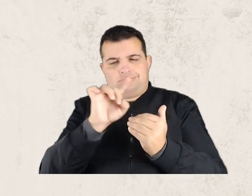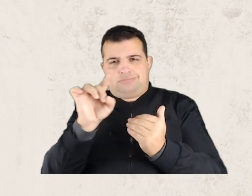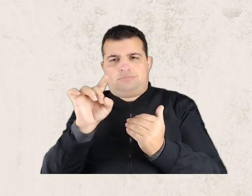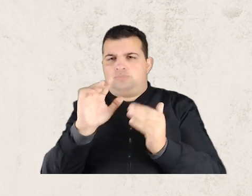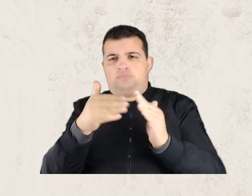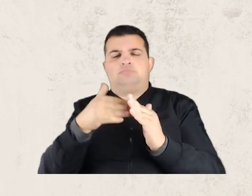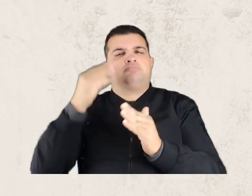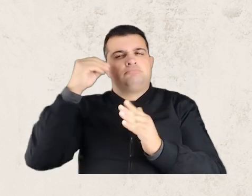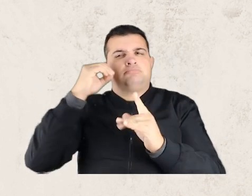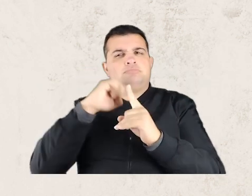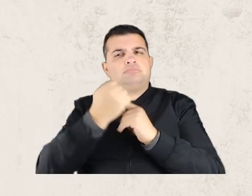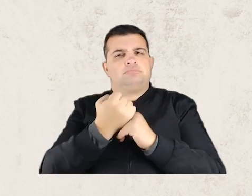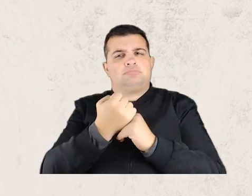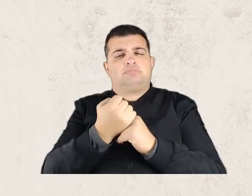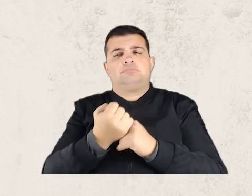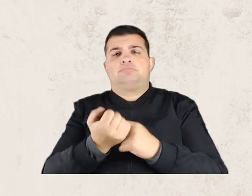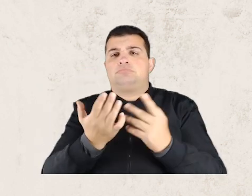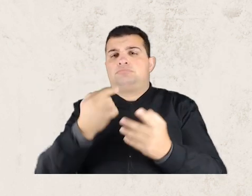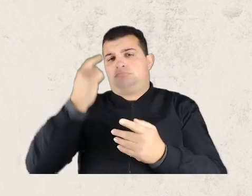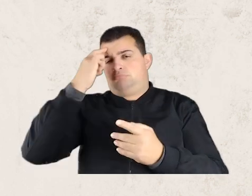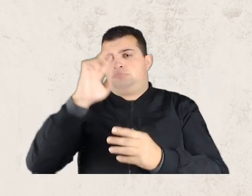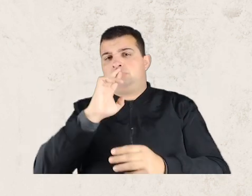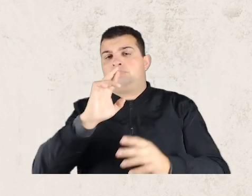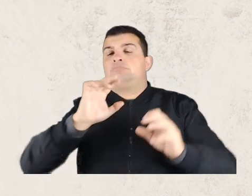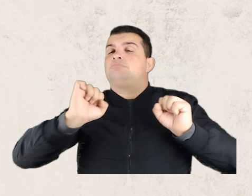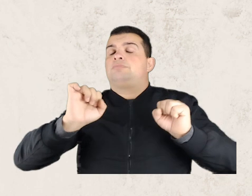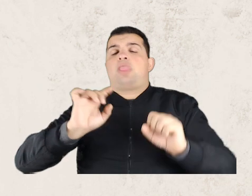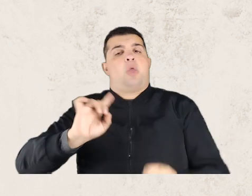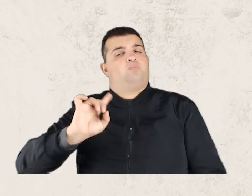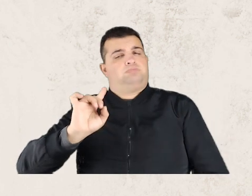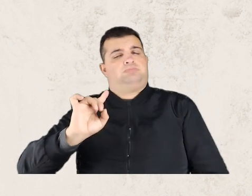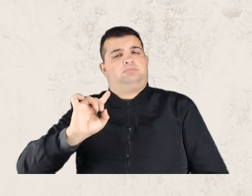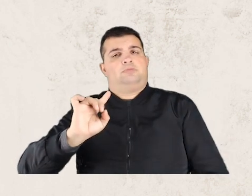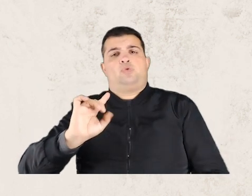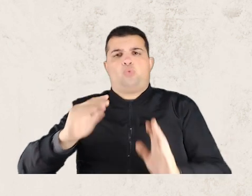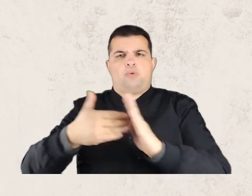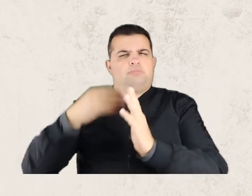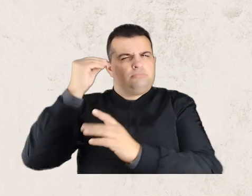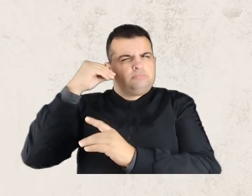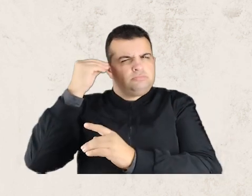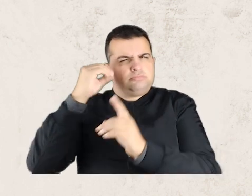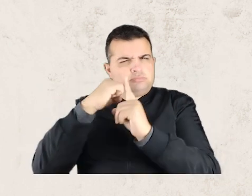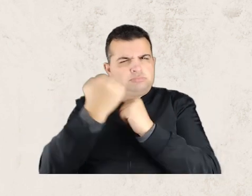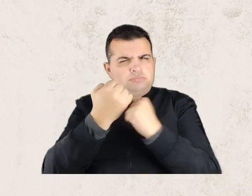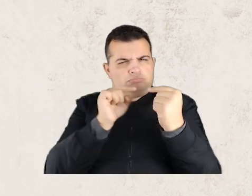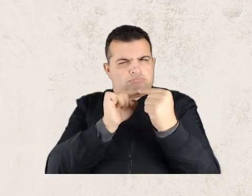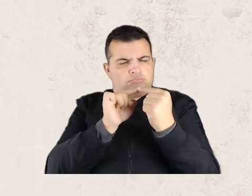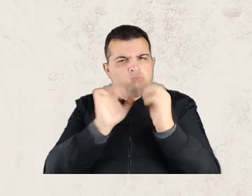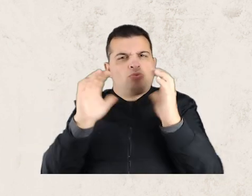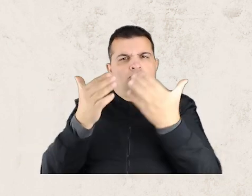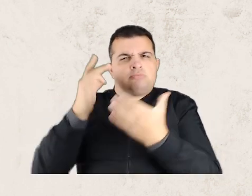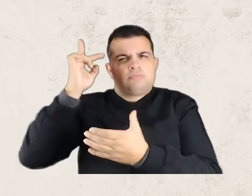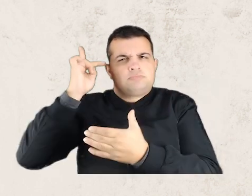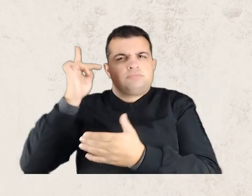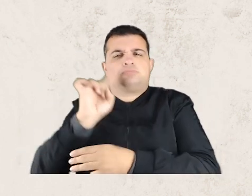social e uma outra clínica, né? E a professora Adriana Domingues vai além e diz que não concorda que toda